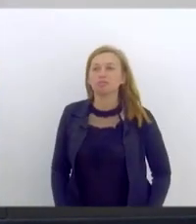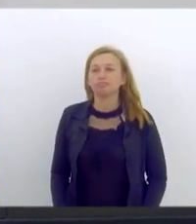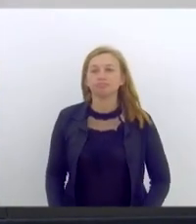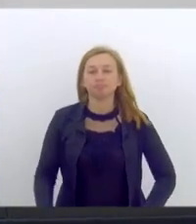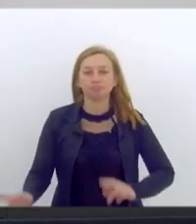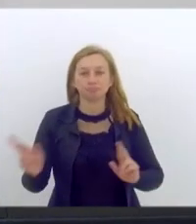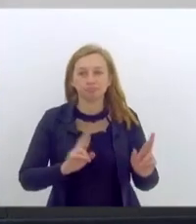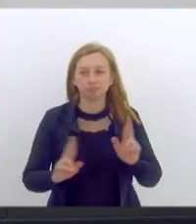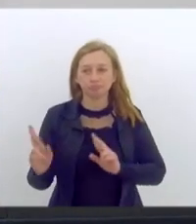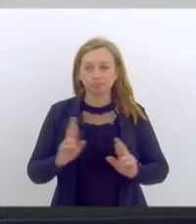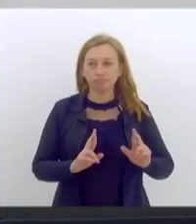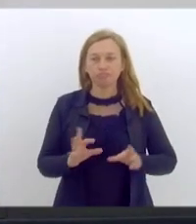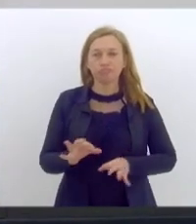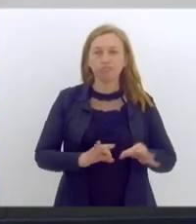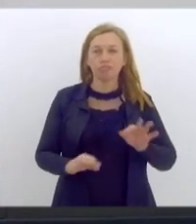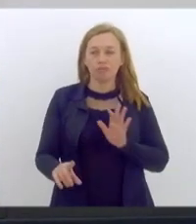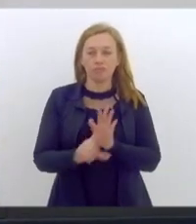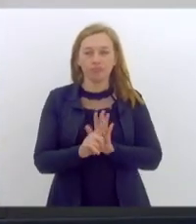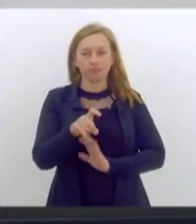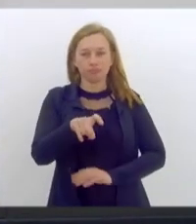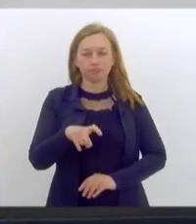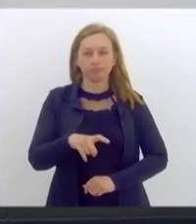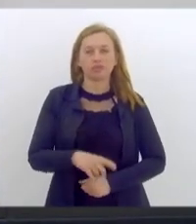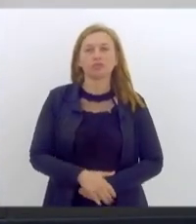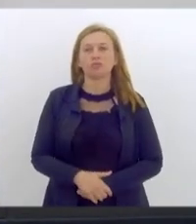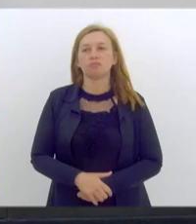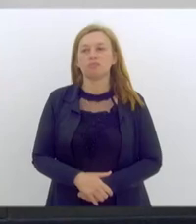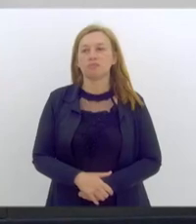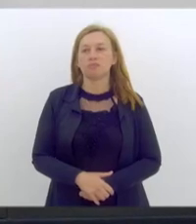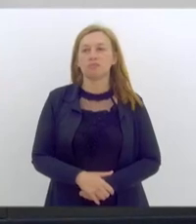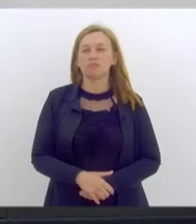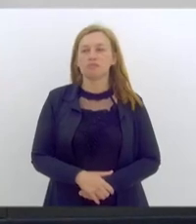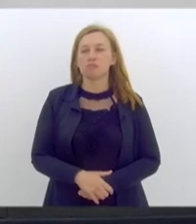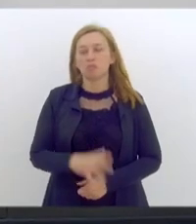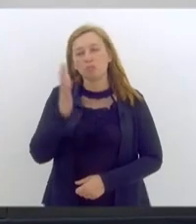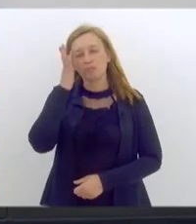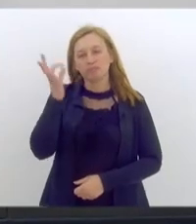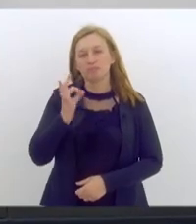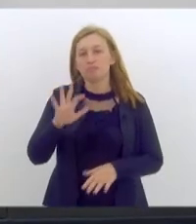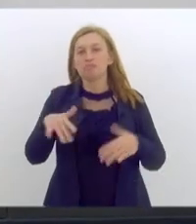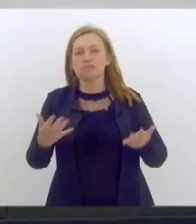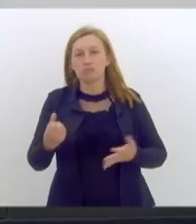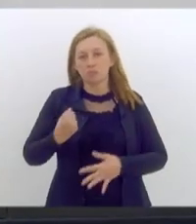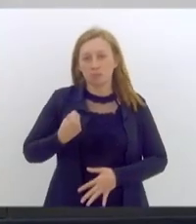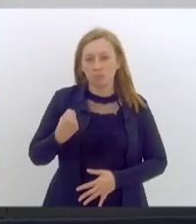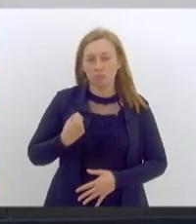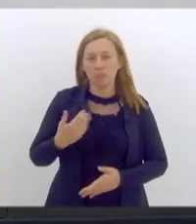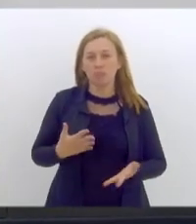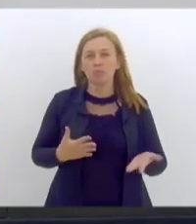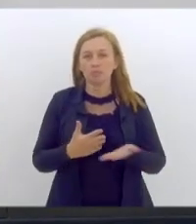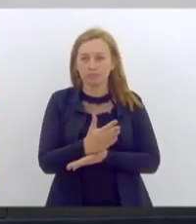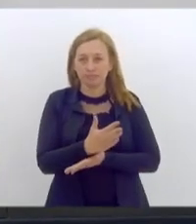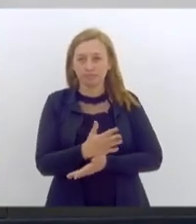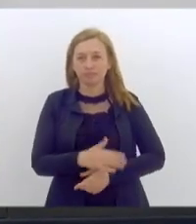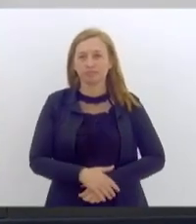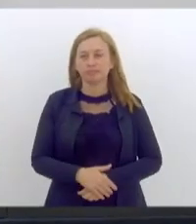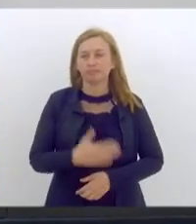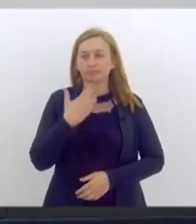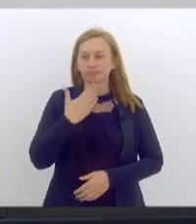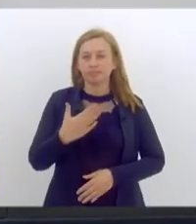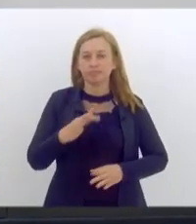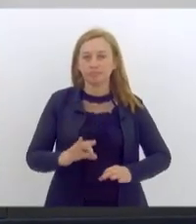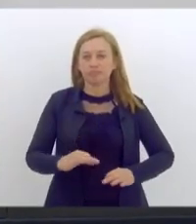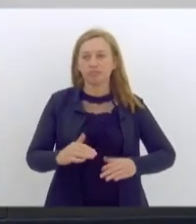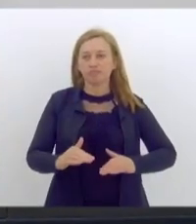a aquele programa da Lei x que eu não sei qual vai ser o número a gente aprova um pedido Tribunal